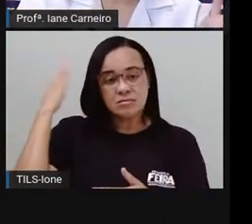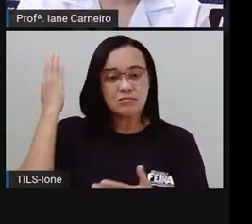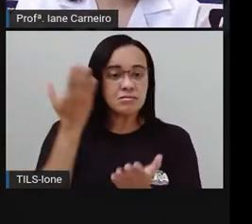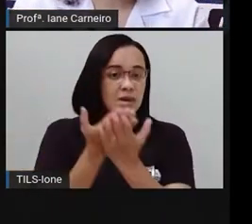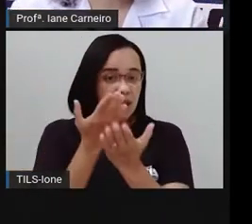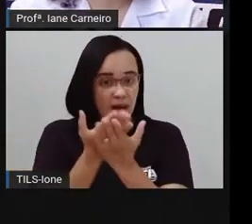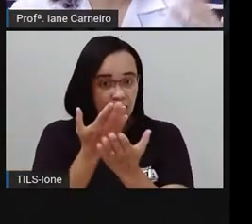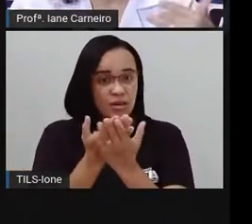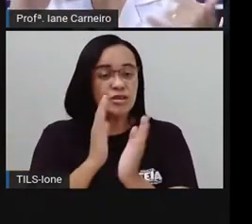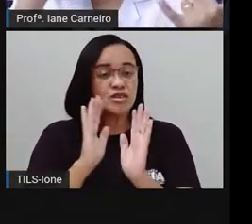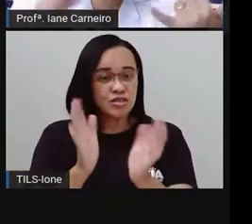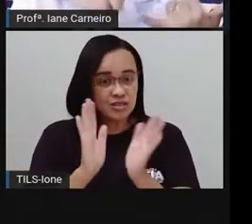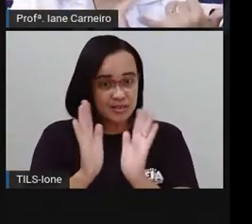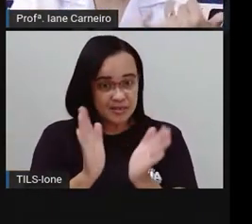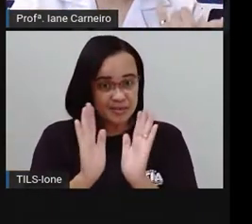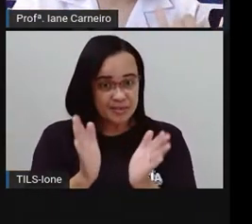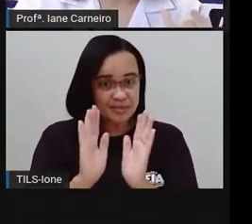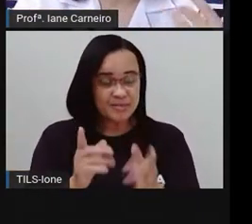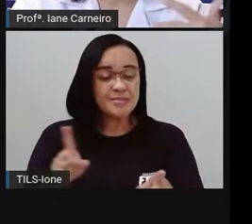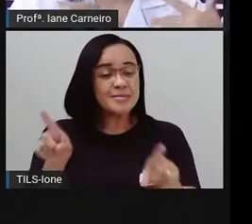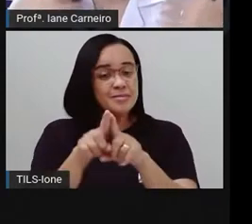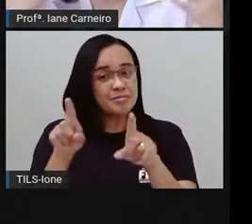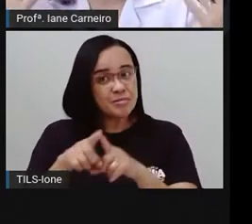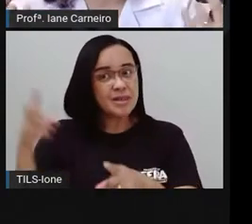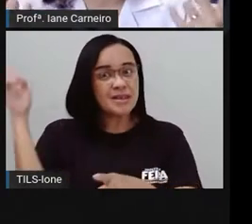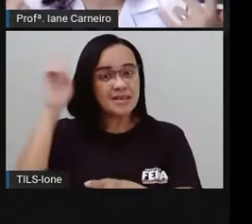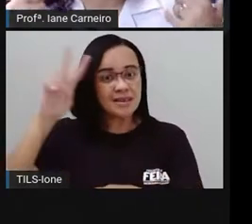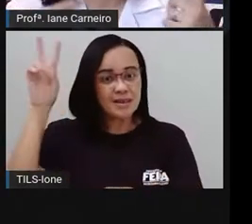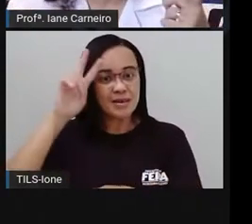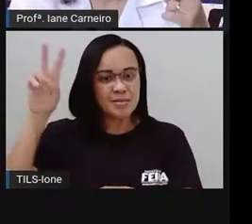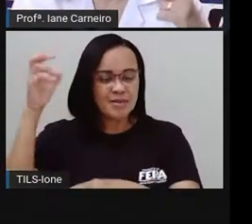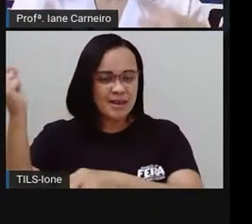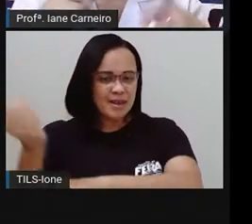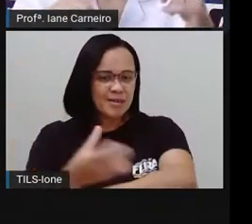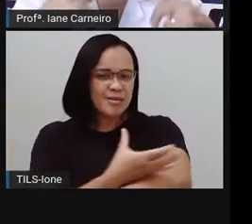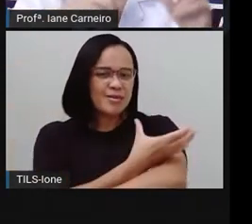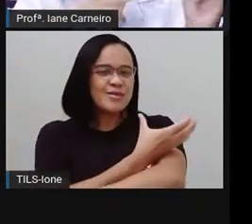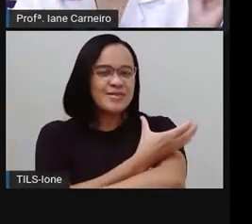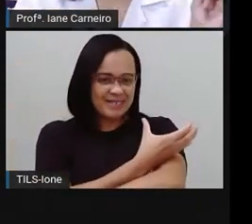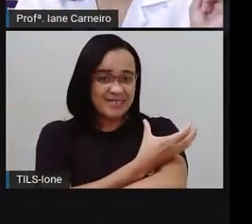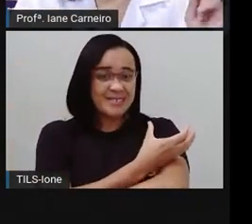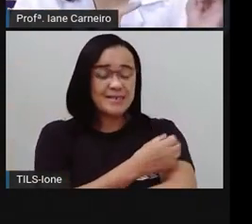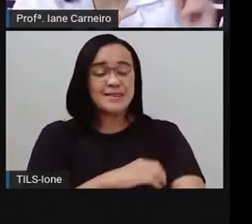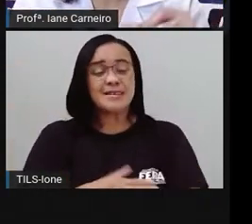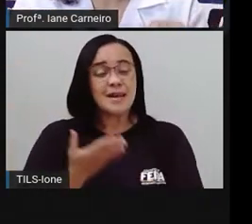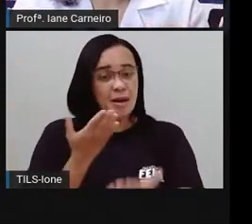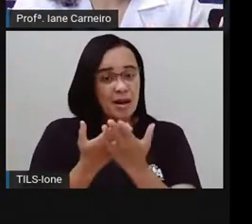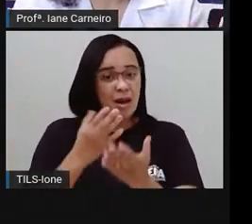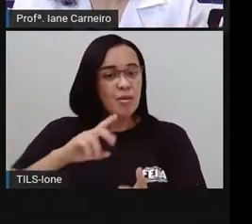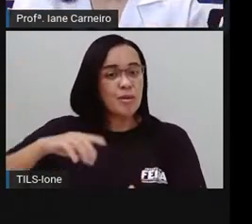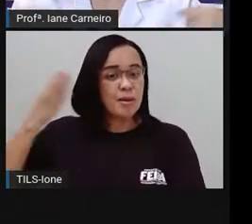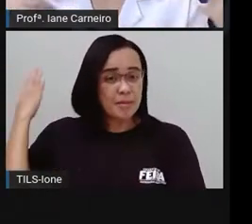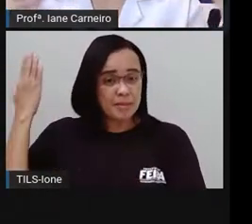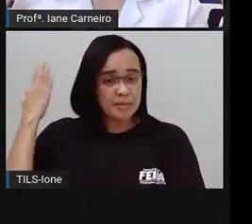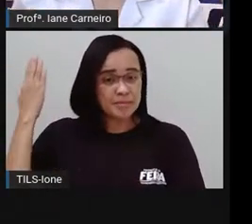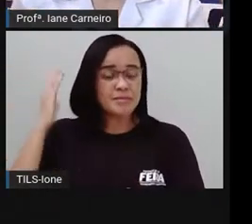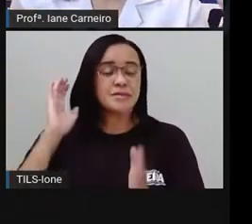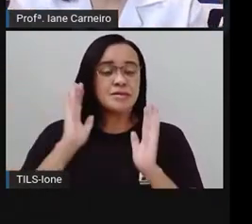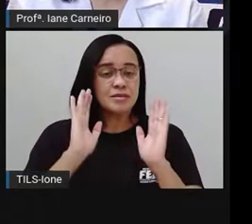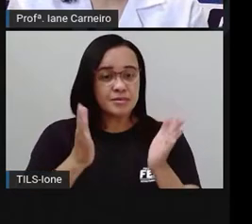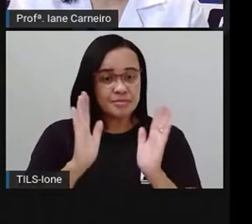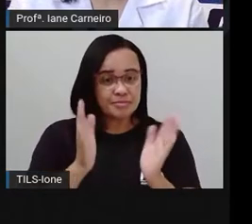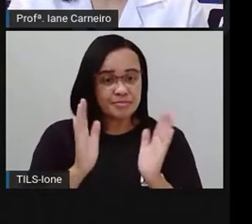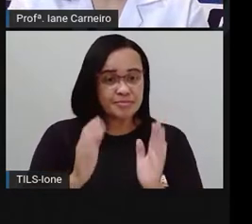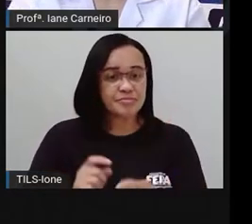aulas anteriores. Vamos nos lembrar das emoções, né? A gente falou nas aulas passadas sobre o que